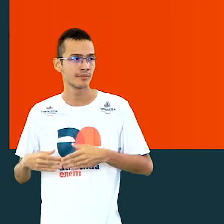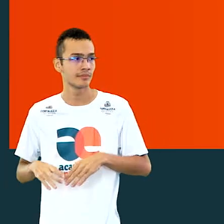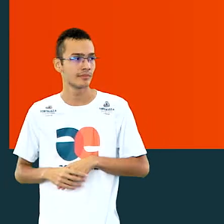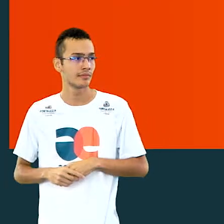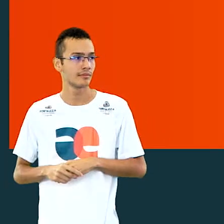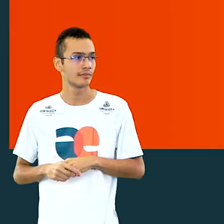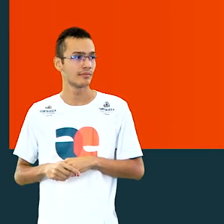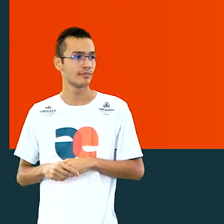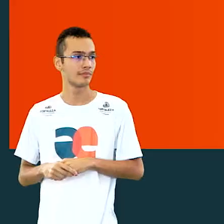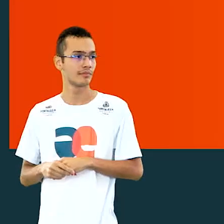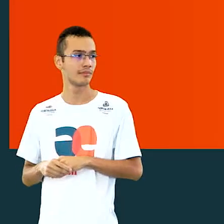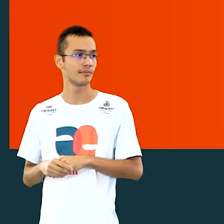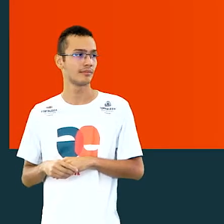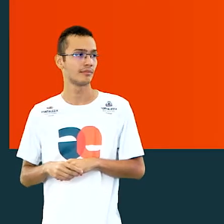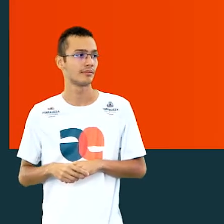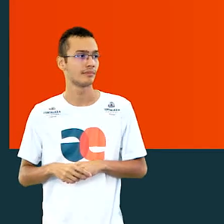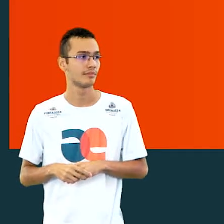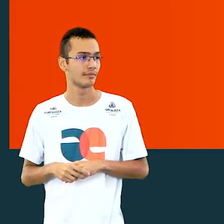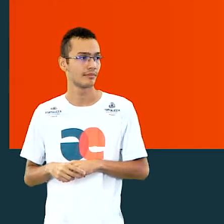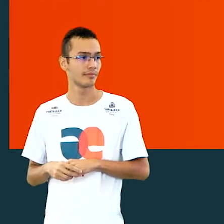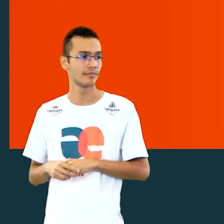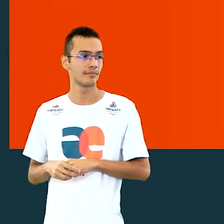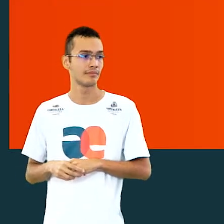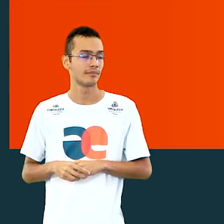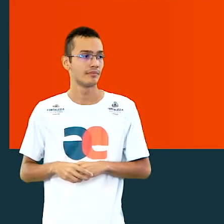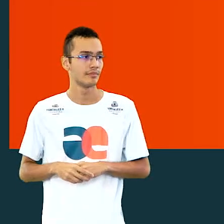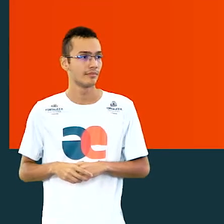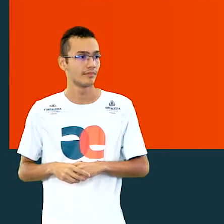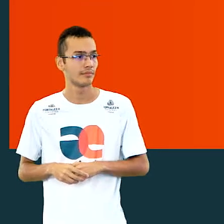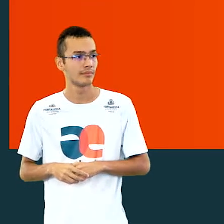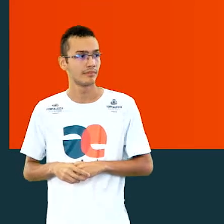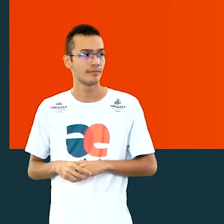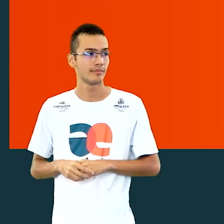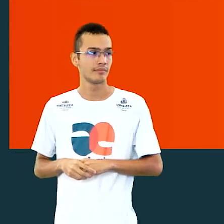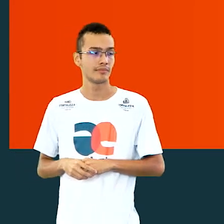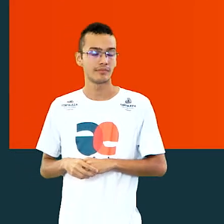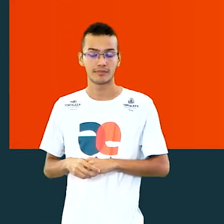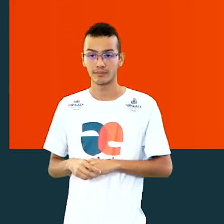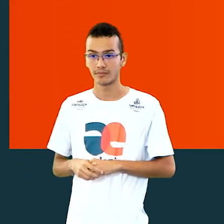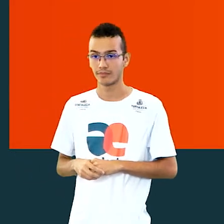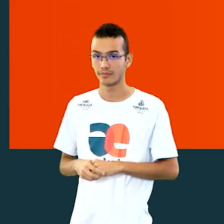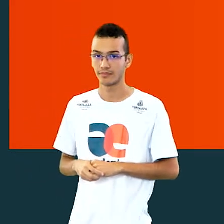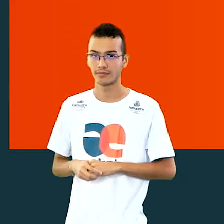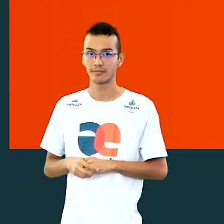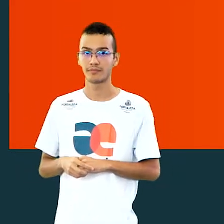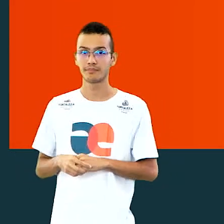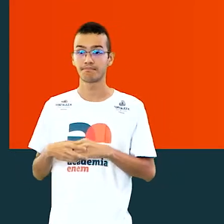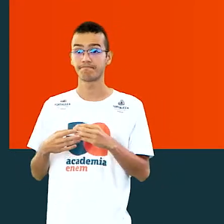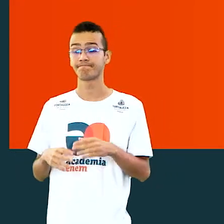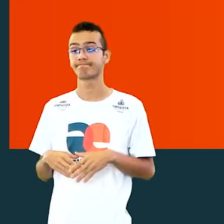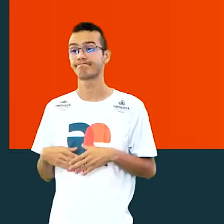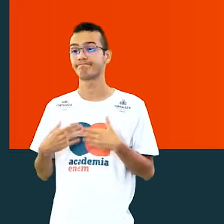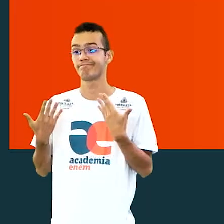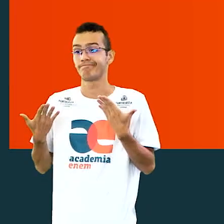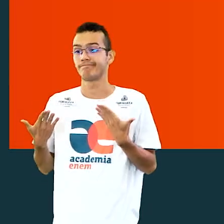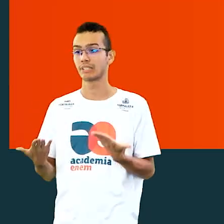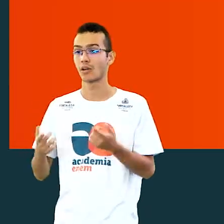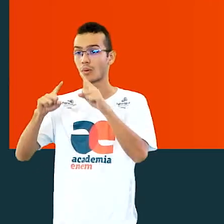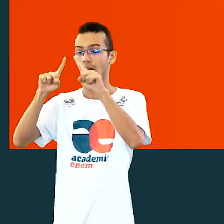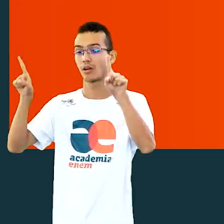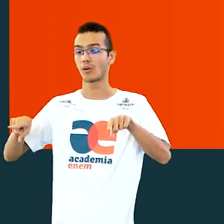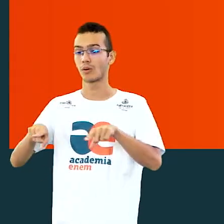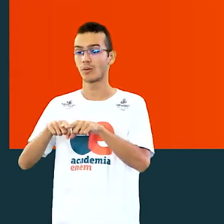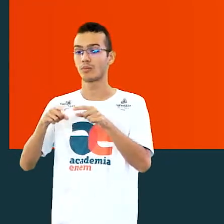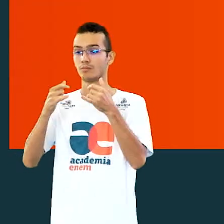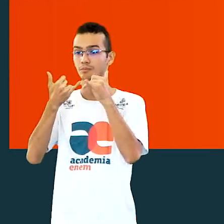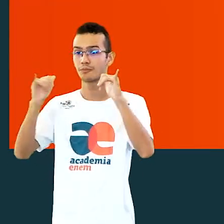passar? Não. Pronto. Isso é um circuito aberto. Isso é um circuito o quê, pessoal? Fechado. Sendo que no caso da corrente, é um fio. É a fiação que